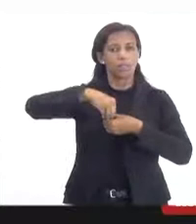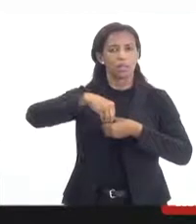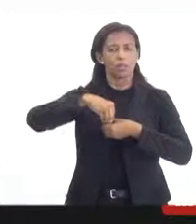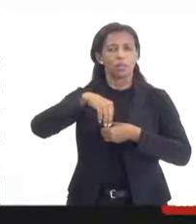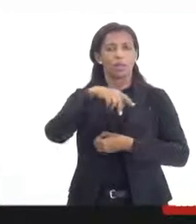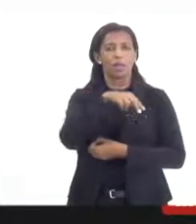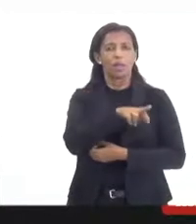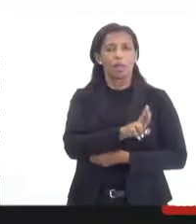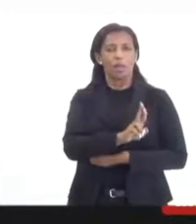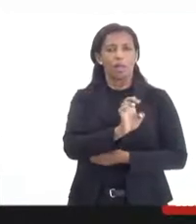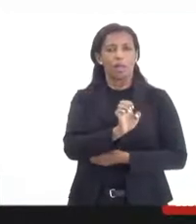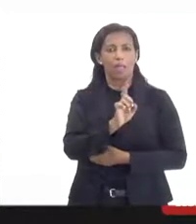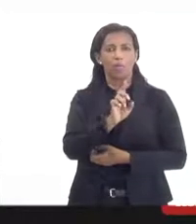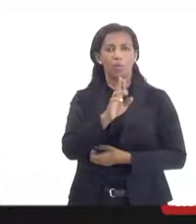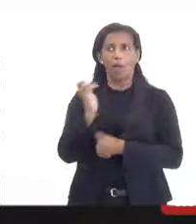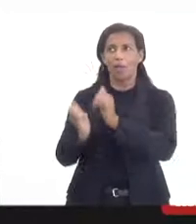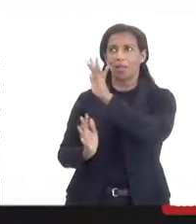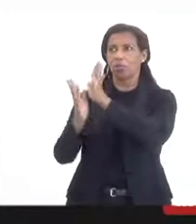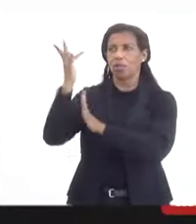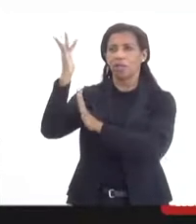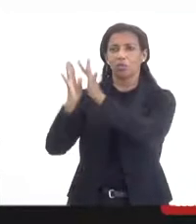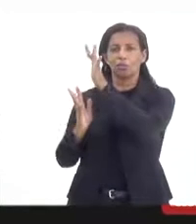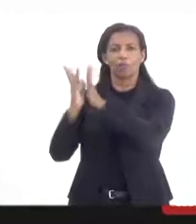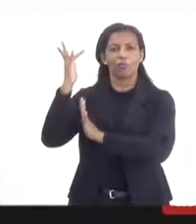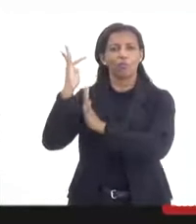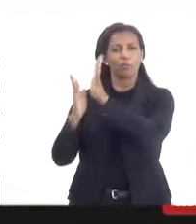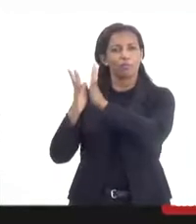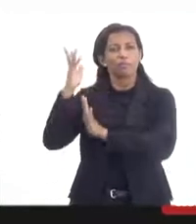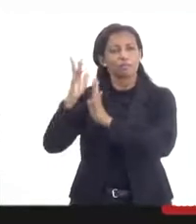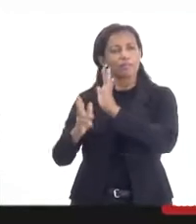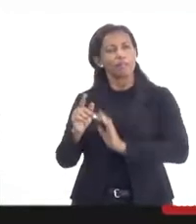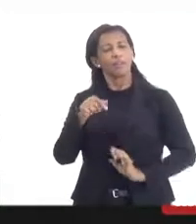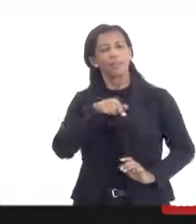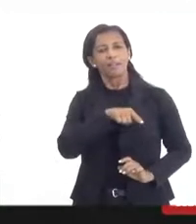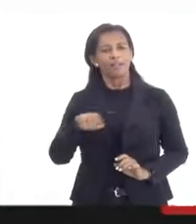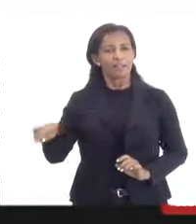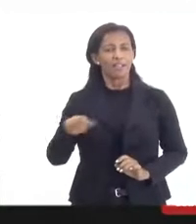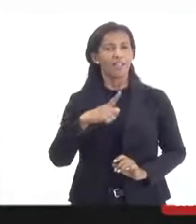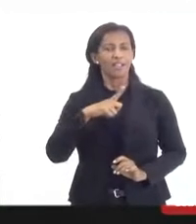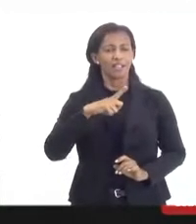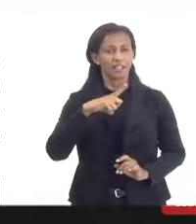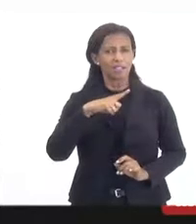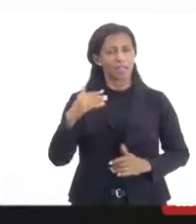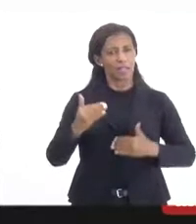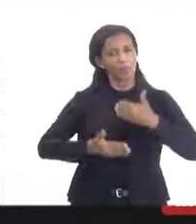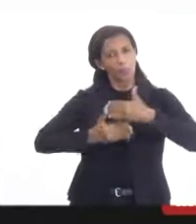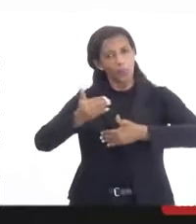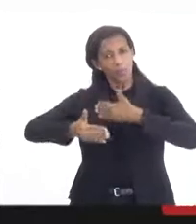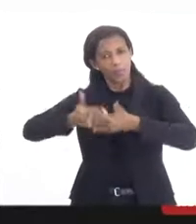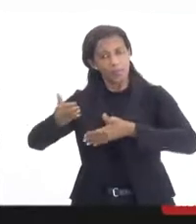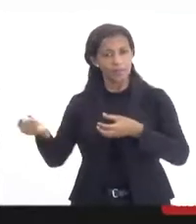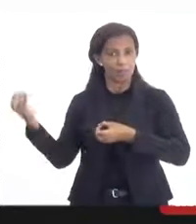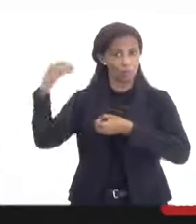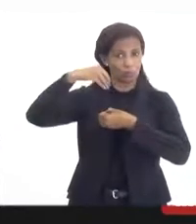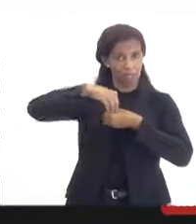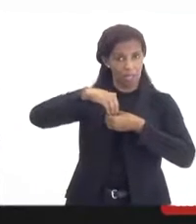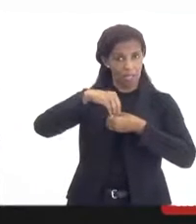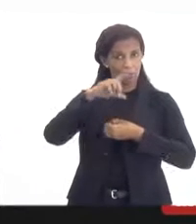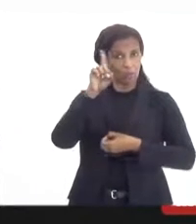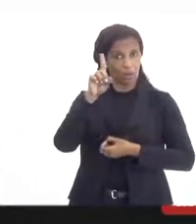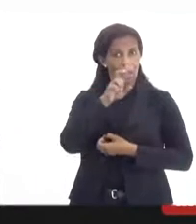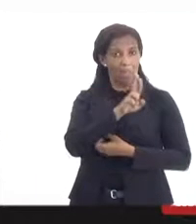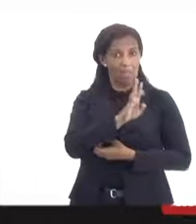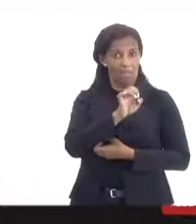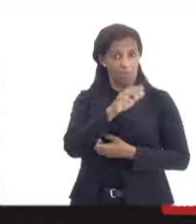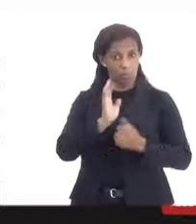Então, é claro que estas correntes elas podem ter no processamento da Reduc resultado, e a gente